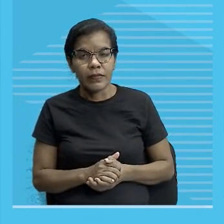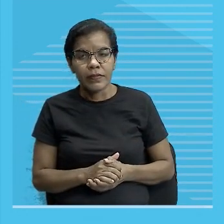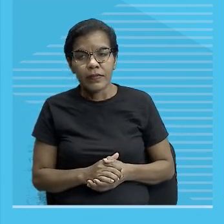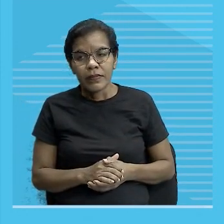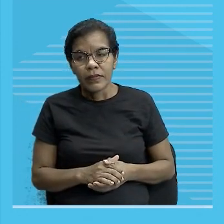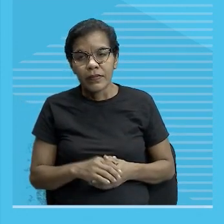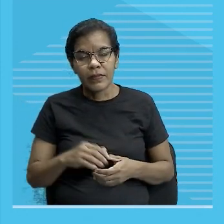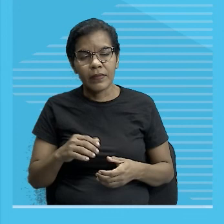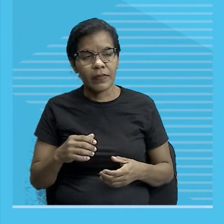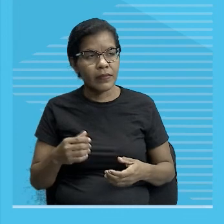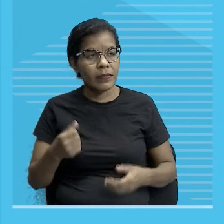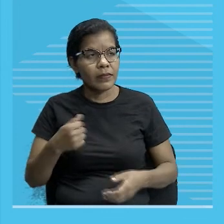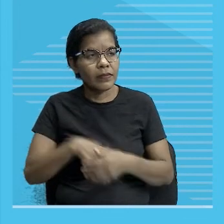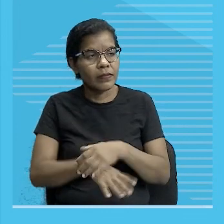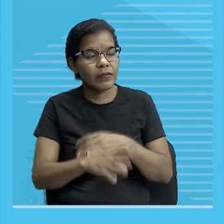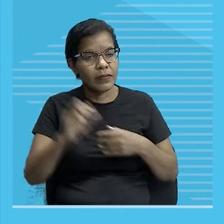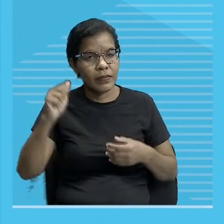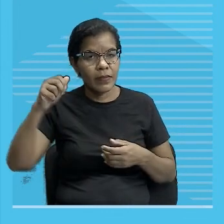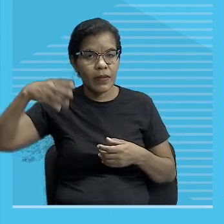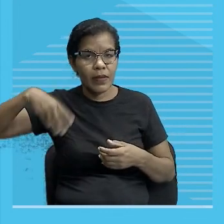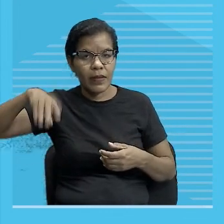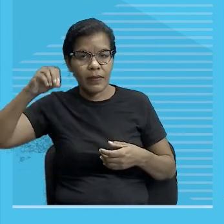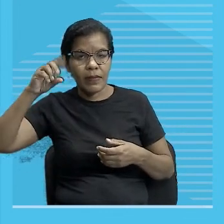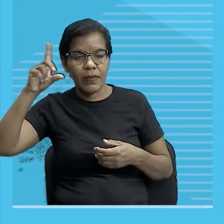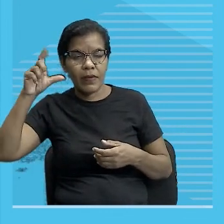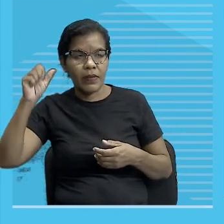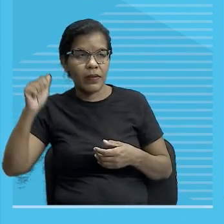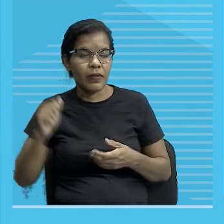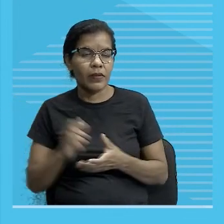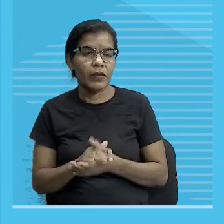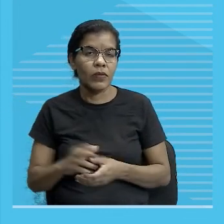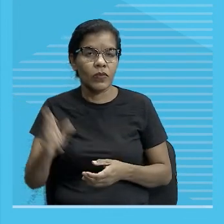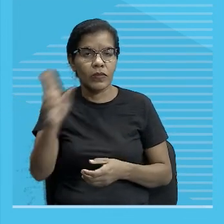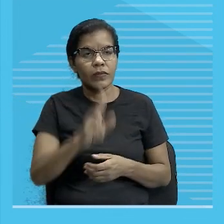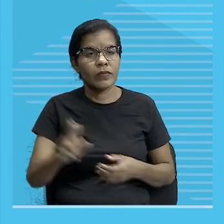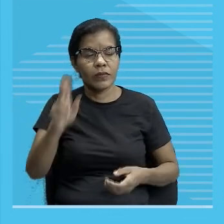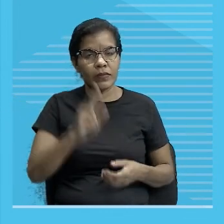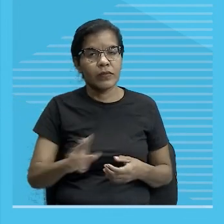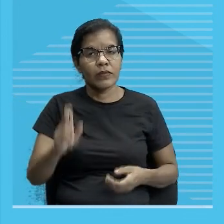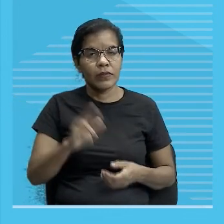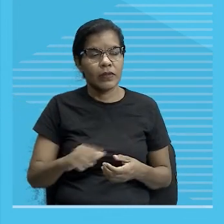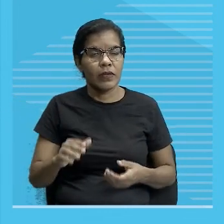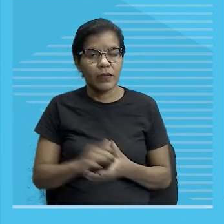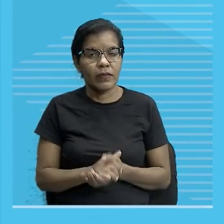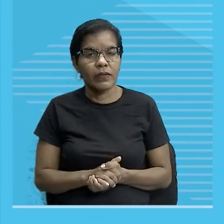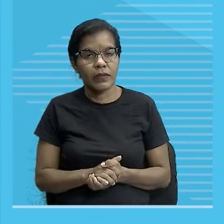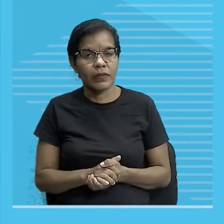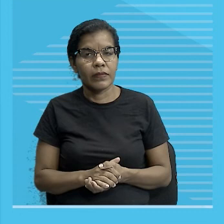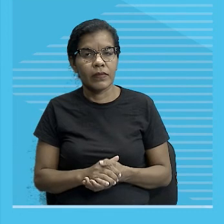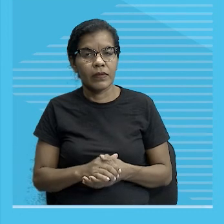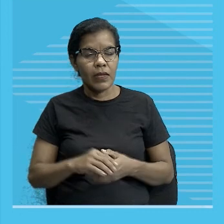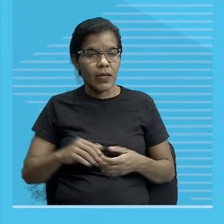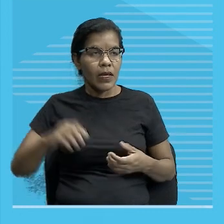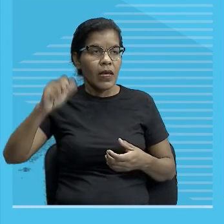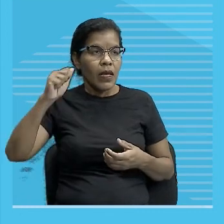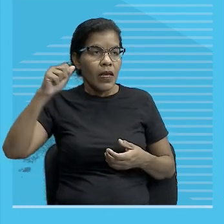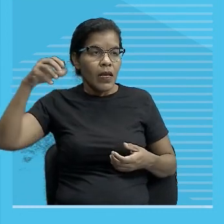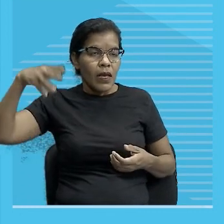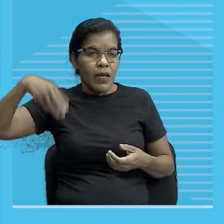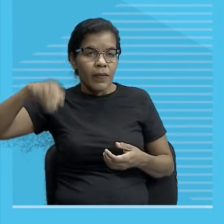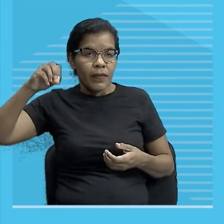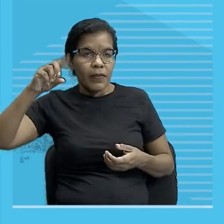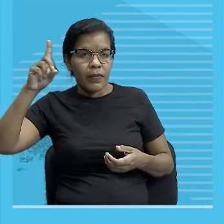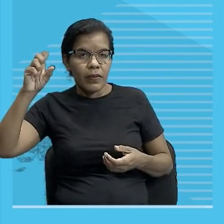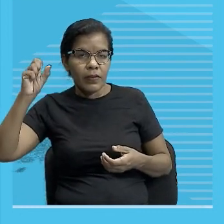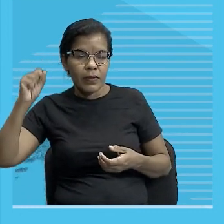XV. Então a gente utiliza expressões como essa, ó, usava cabelos, a moda de, a maneira de Luiz XV. Mas é comum,